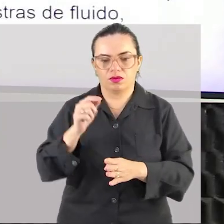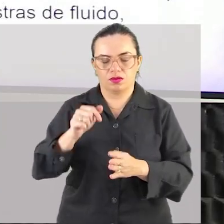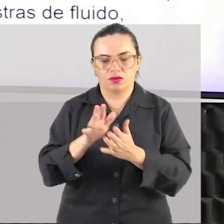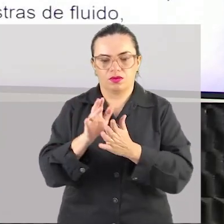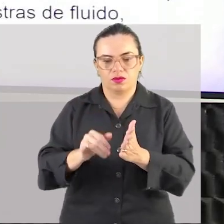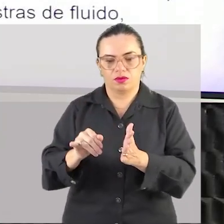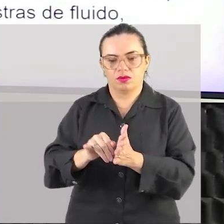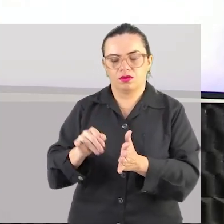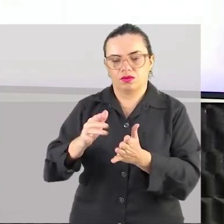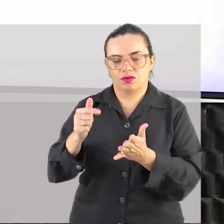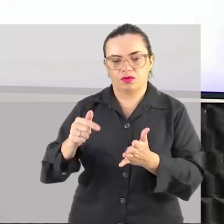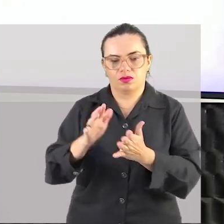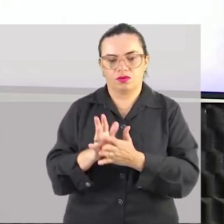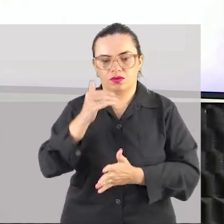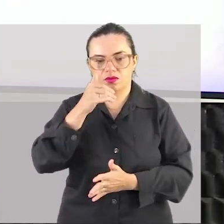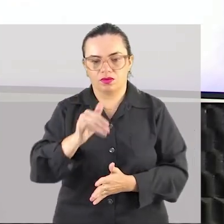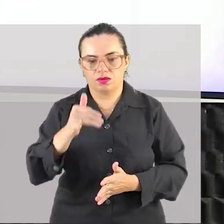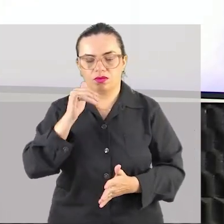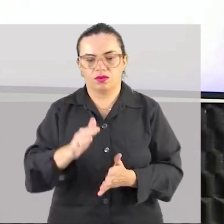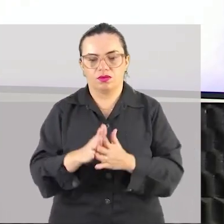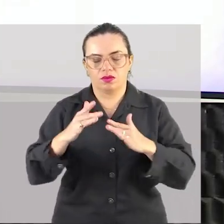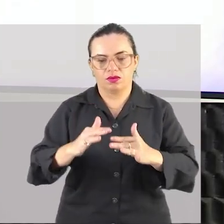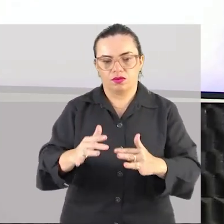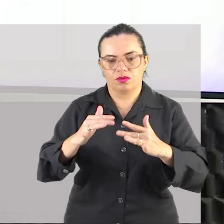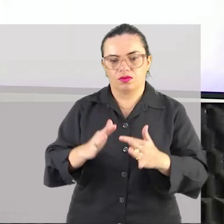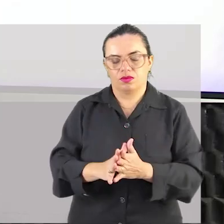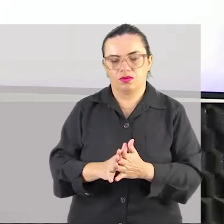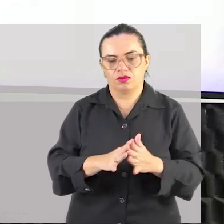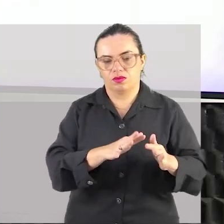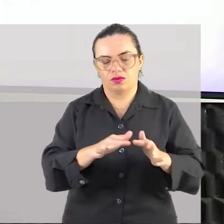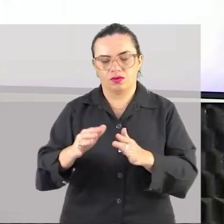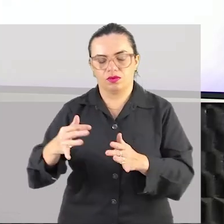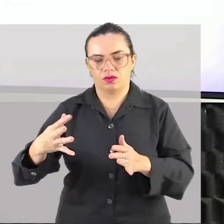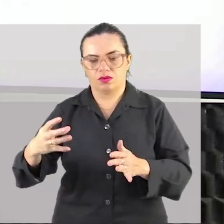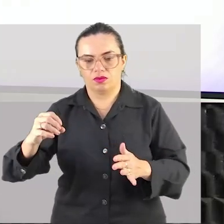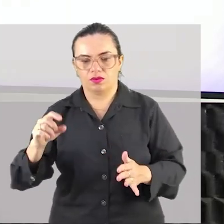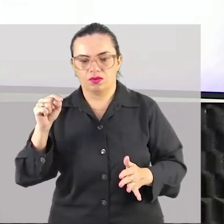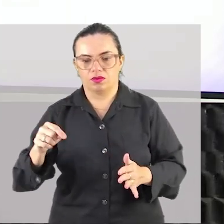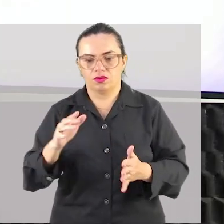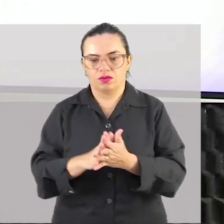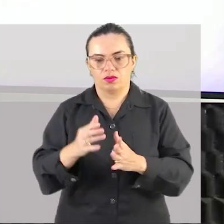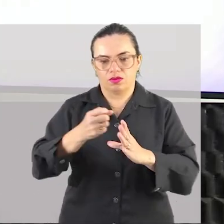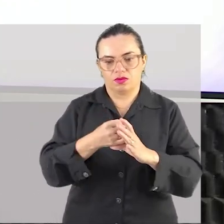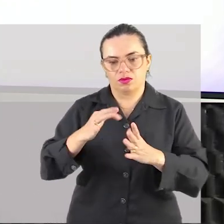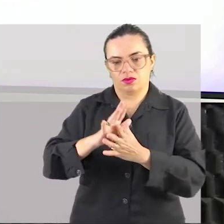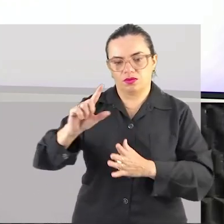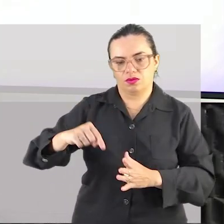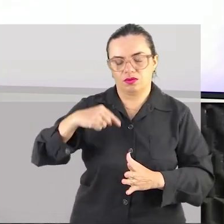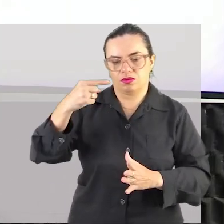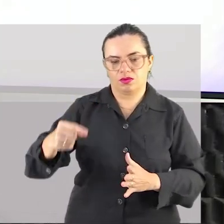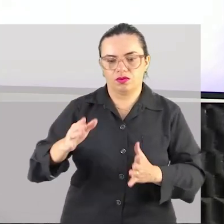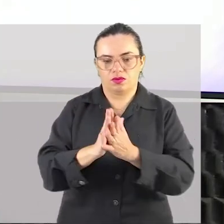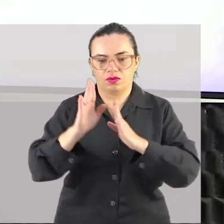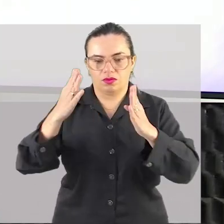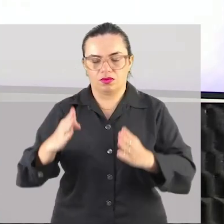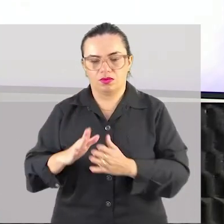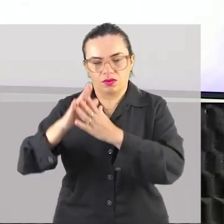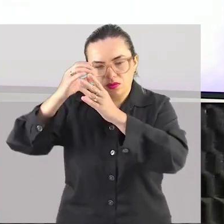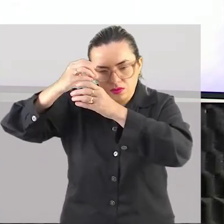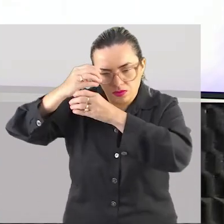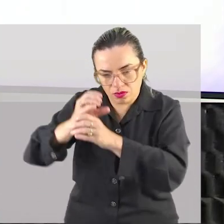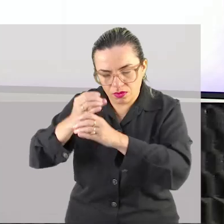perfis elétricos e amostras de fluidos, que serão posteriormente caracterizadas por análise de